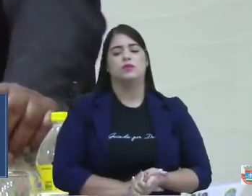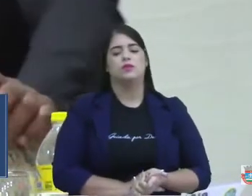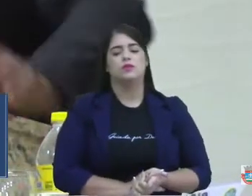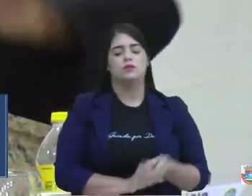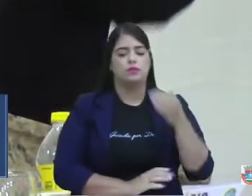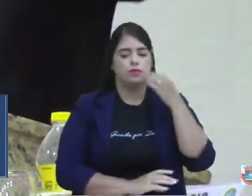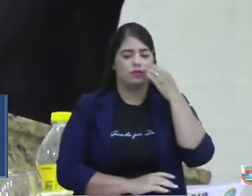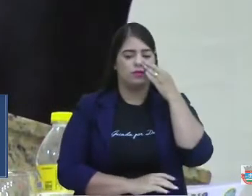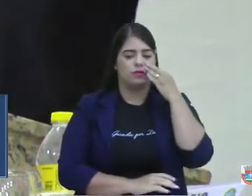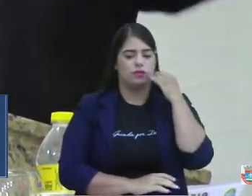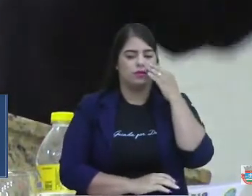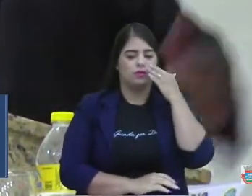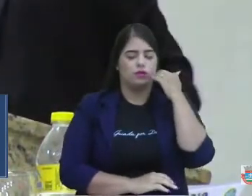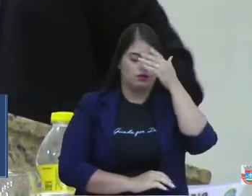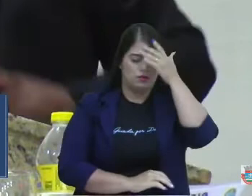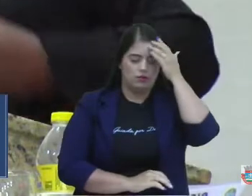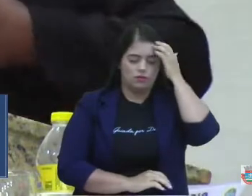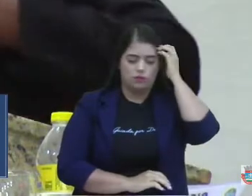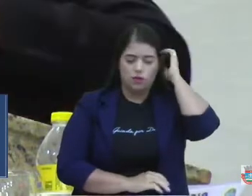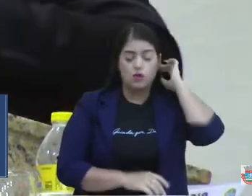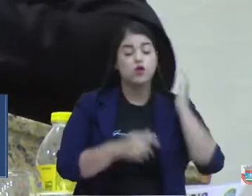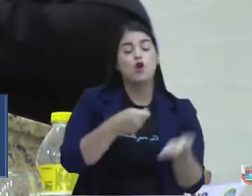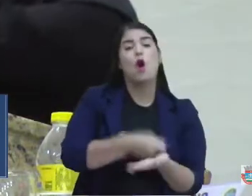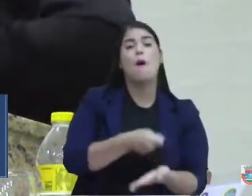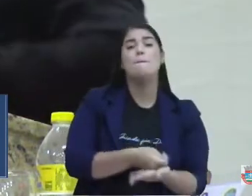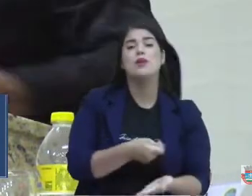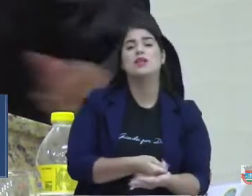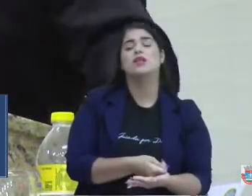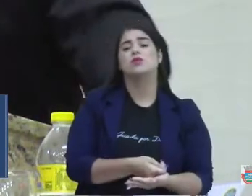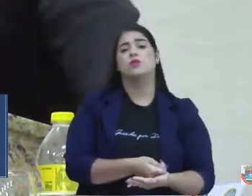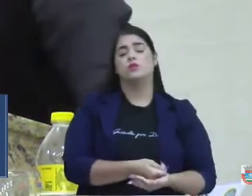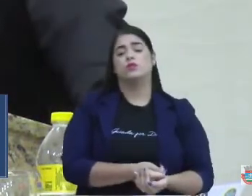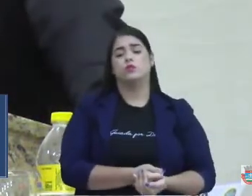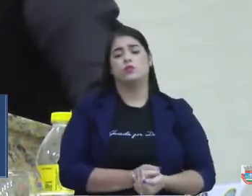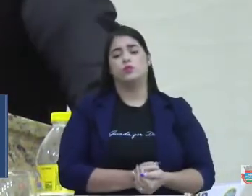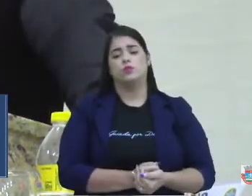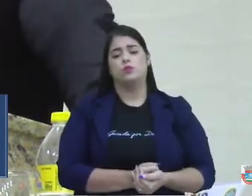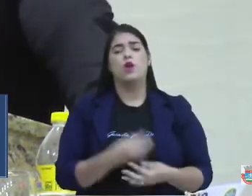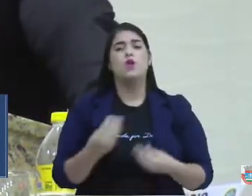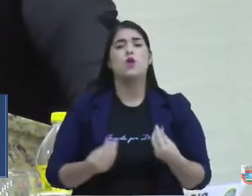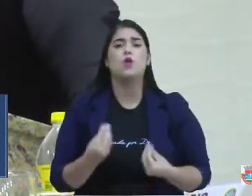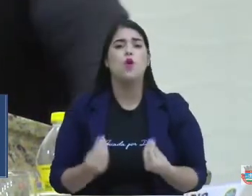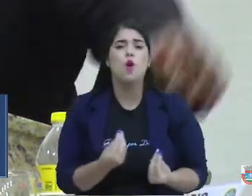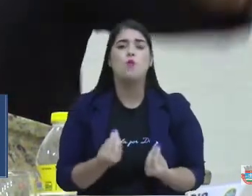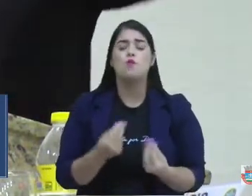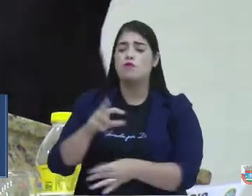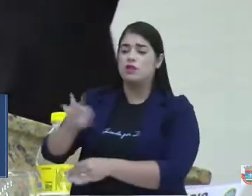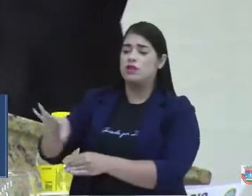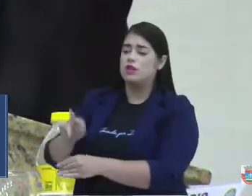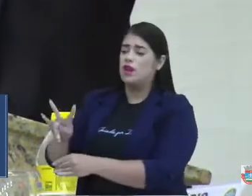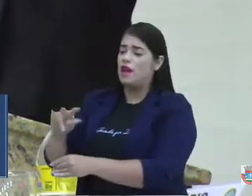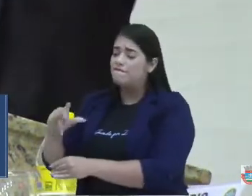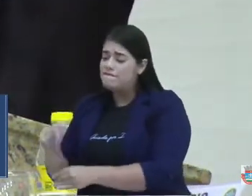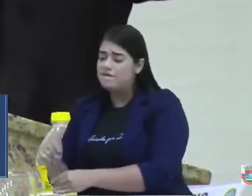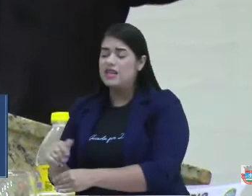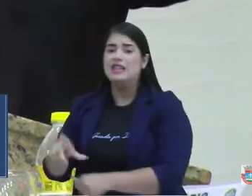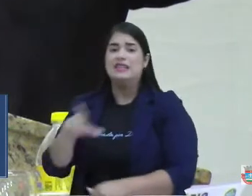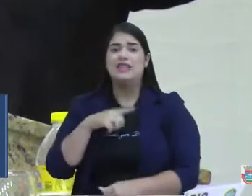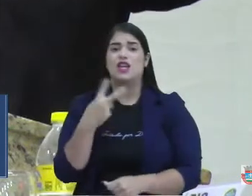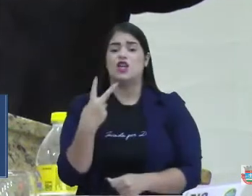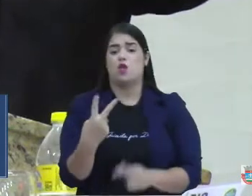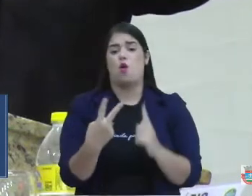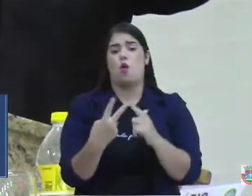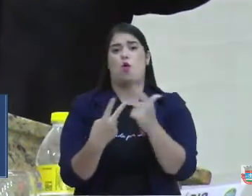Primeira coisa que o pessoal chega cobrando, os que não cobram de assim. Como é que Espírito Santo, dois vereadores e a rua numa situação